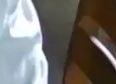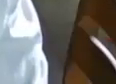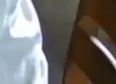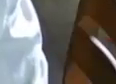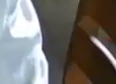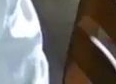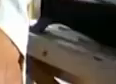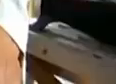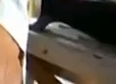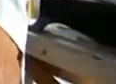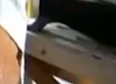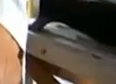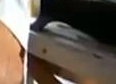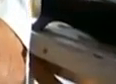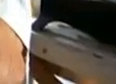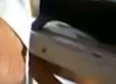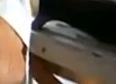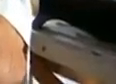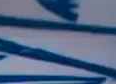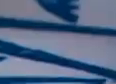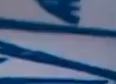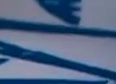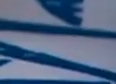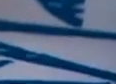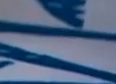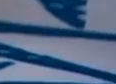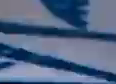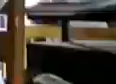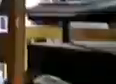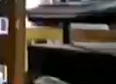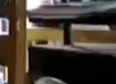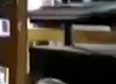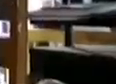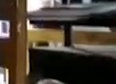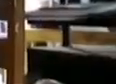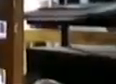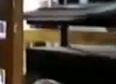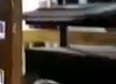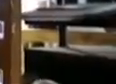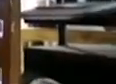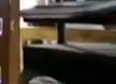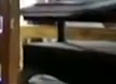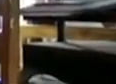Da maneira mais artesanal, ele desenvolve o seu ofício.